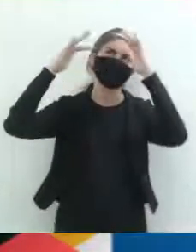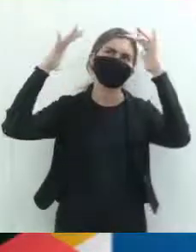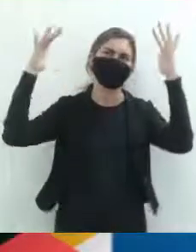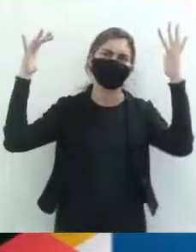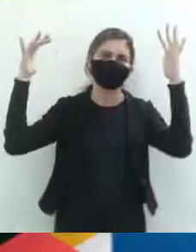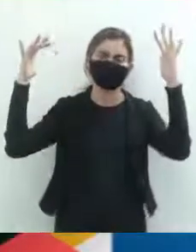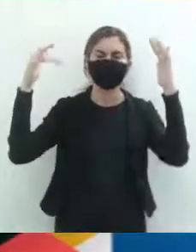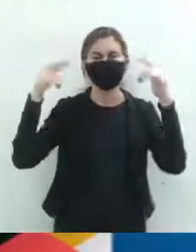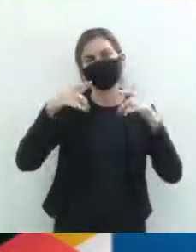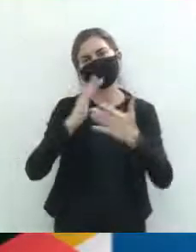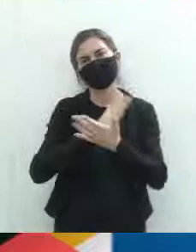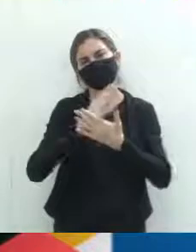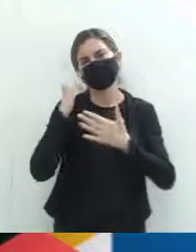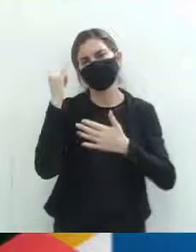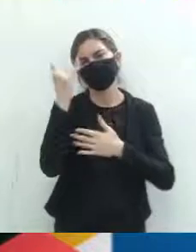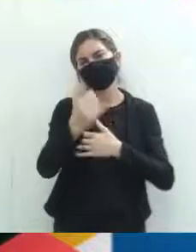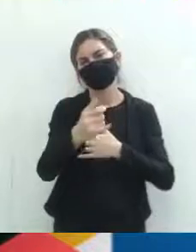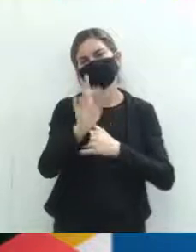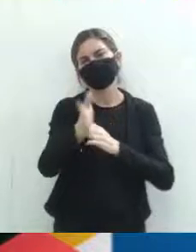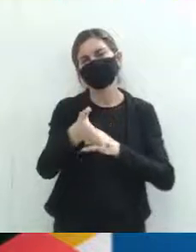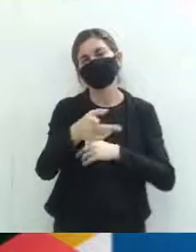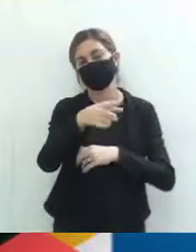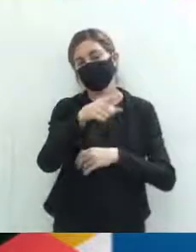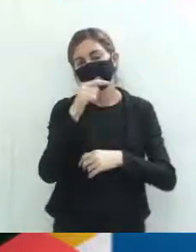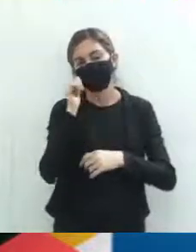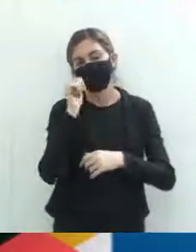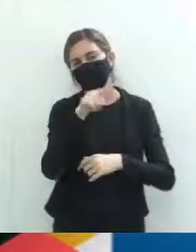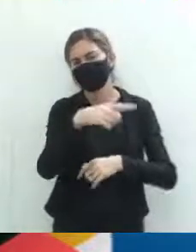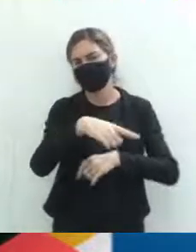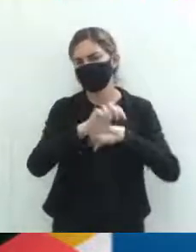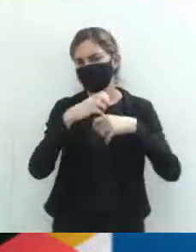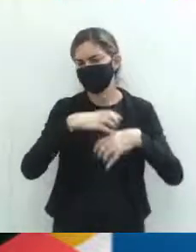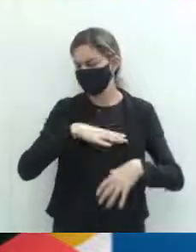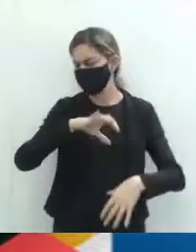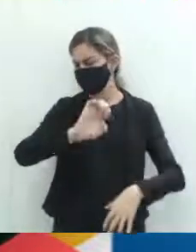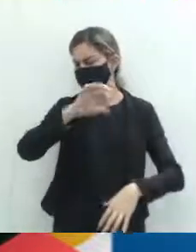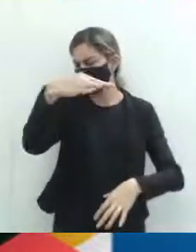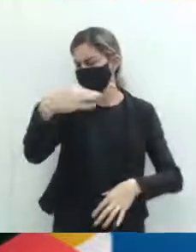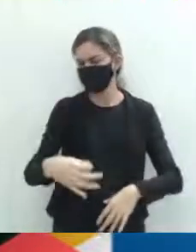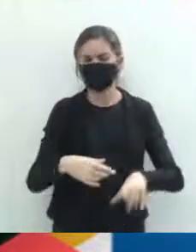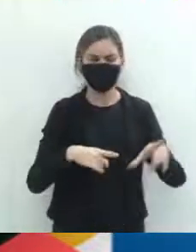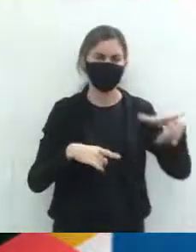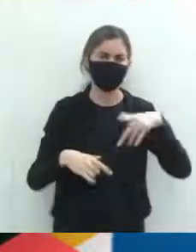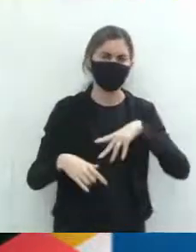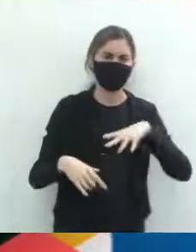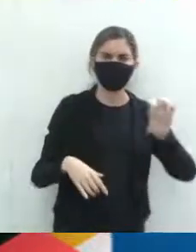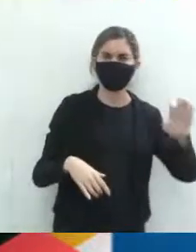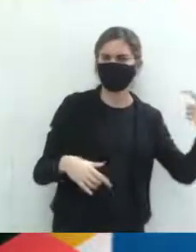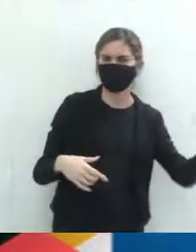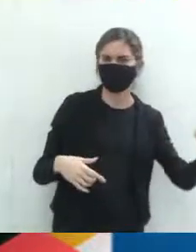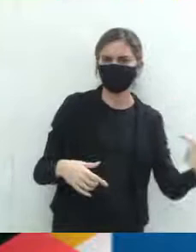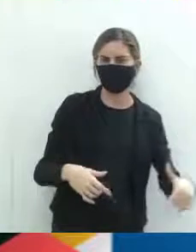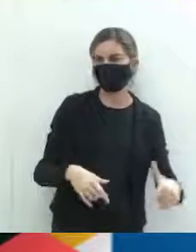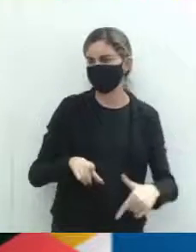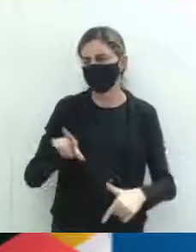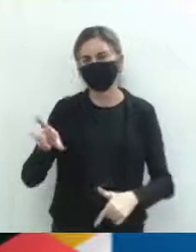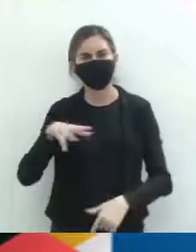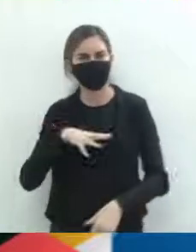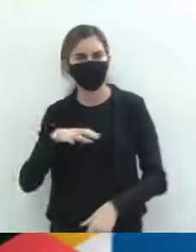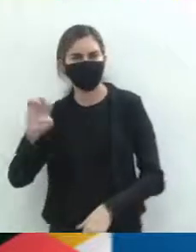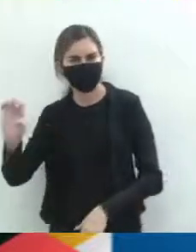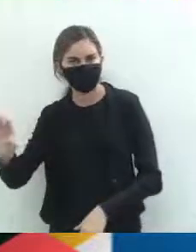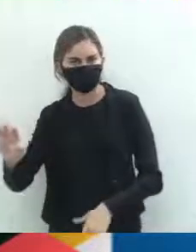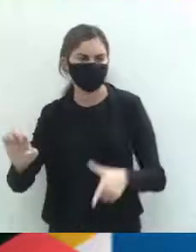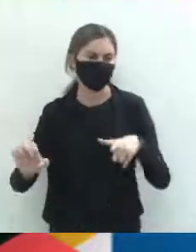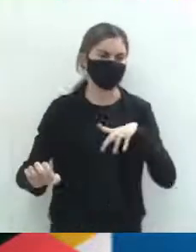ter, alguém já deve ter dito para você assim, olha, fulano é ético, fulano não é ético. Agir dessa maneira é ético, ou